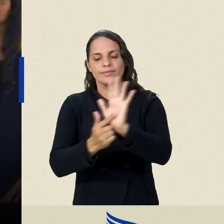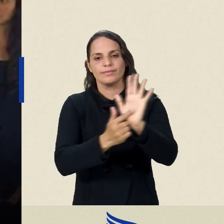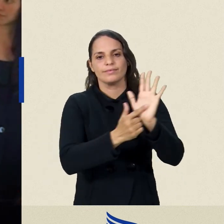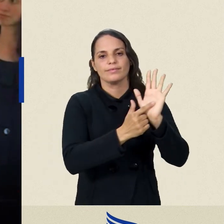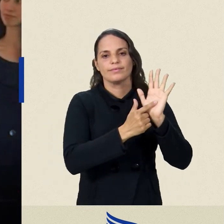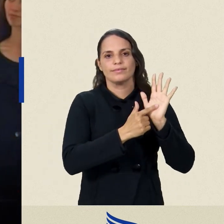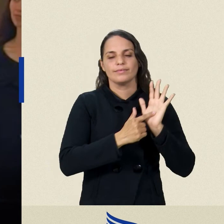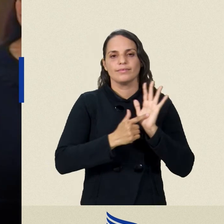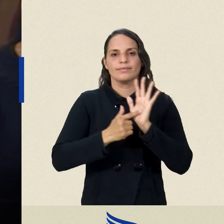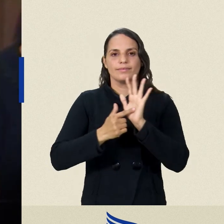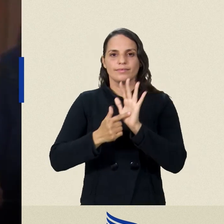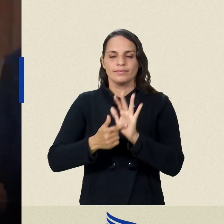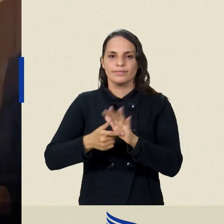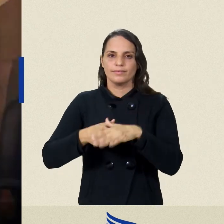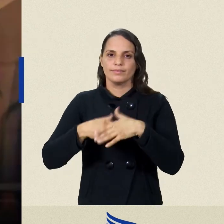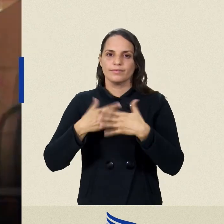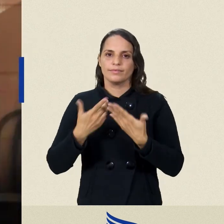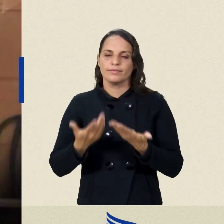revela